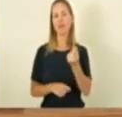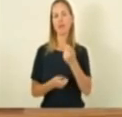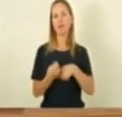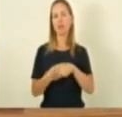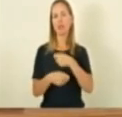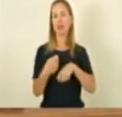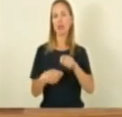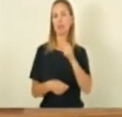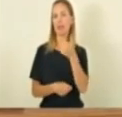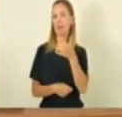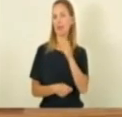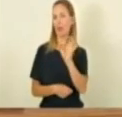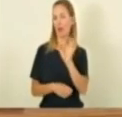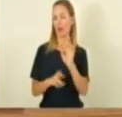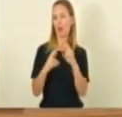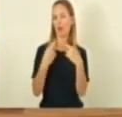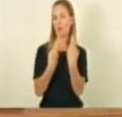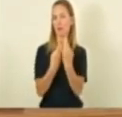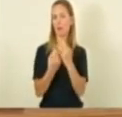Finanças, 10.